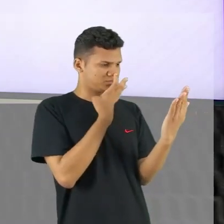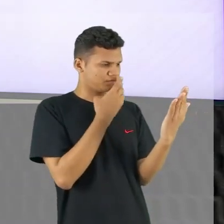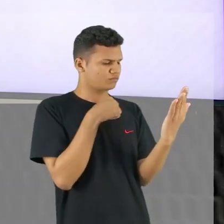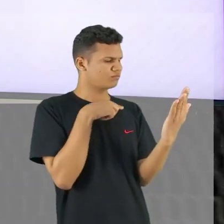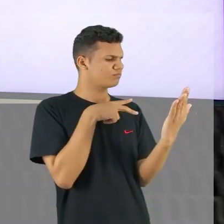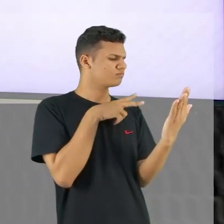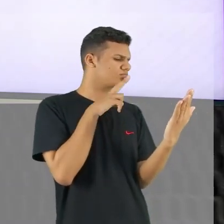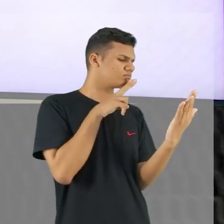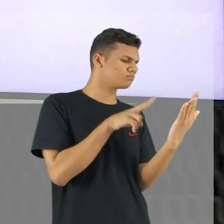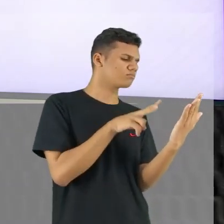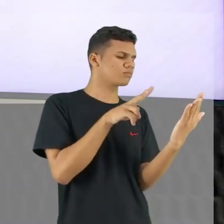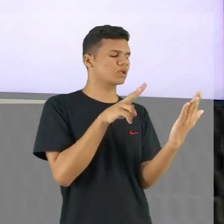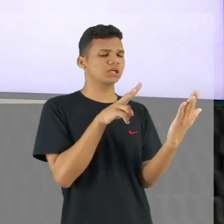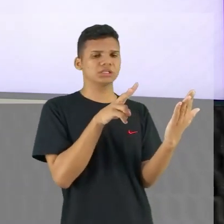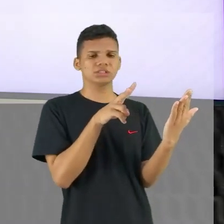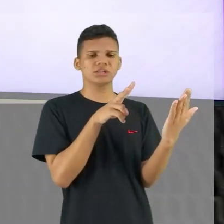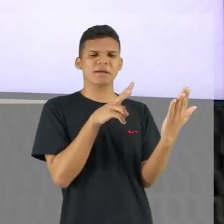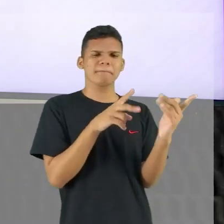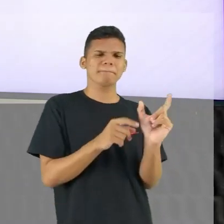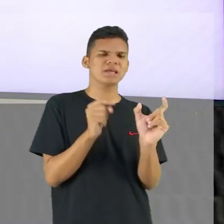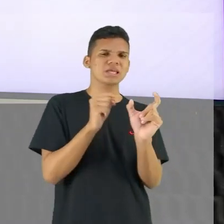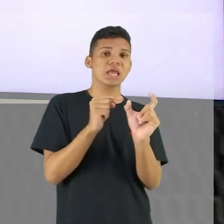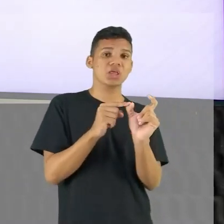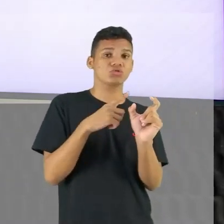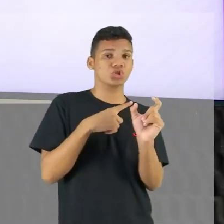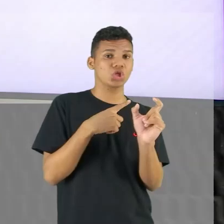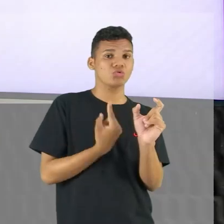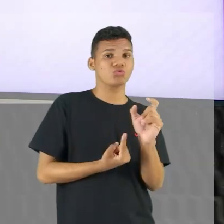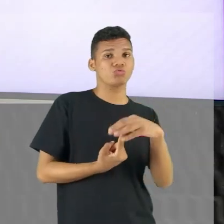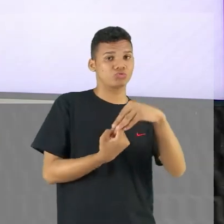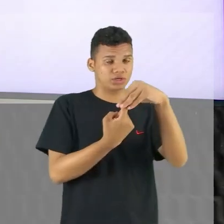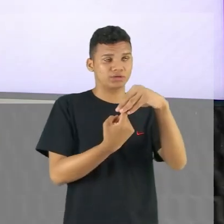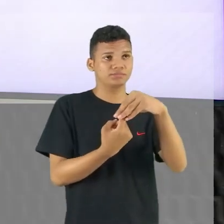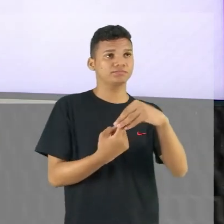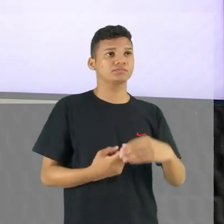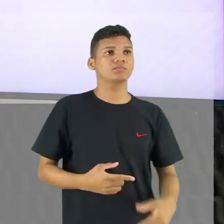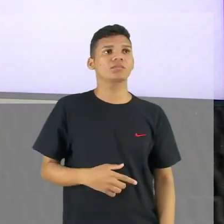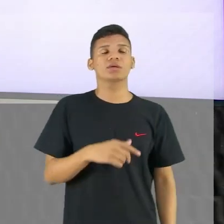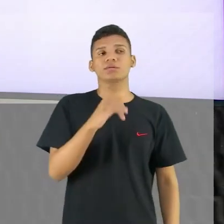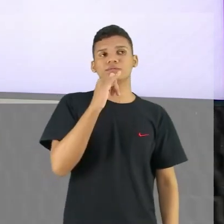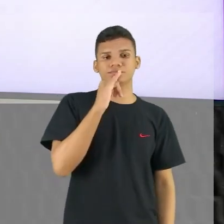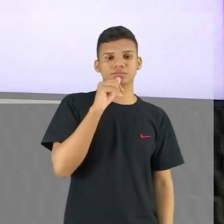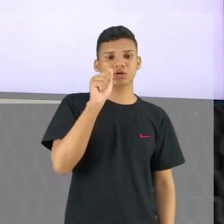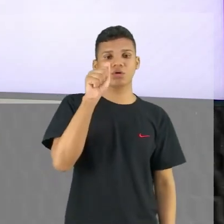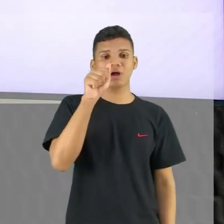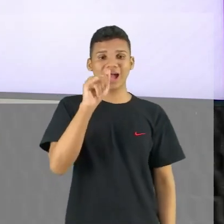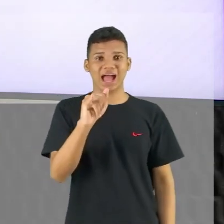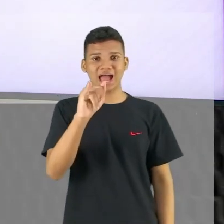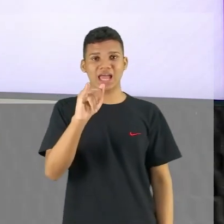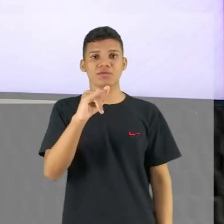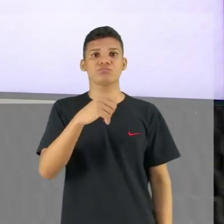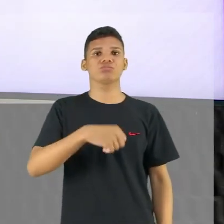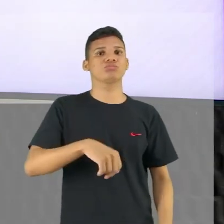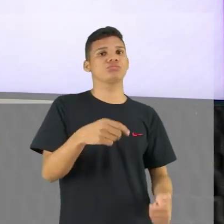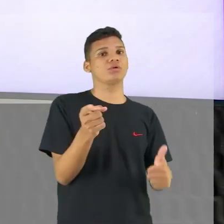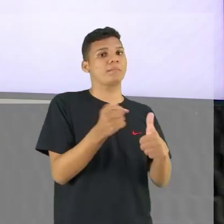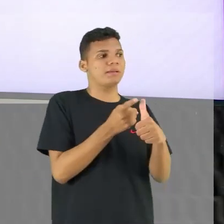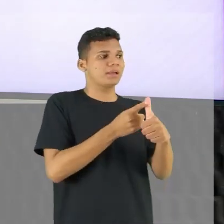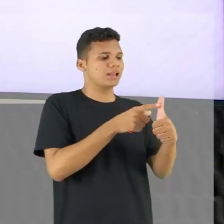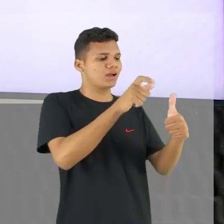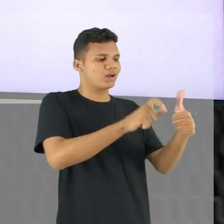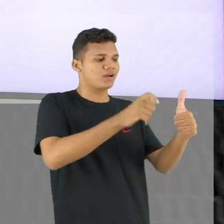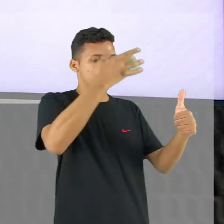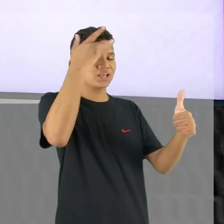menores, um poema com extensão menor, uma estrofe única. I é um poema na primeira pessoa, estão falando da emoção